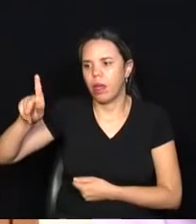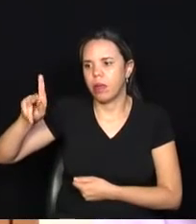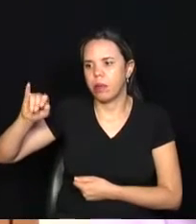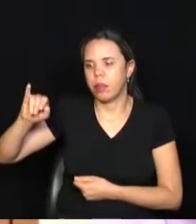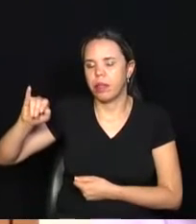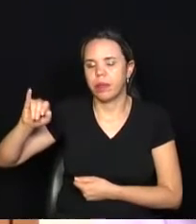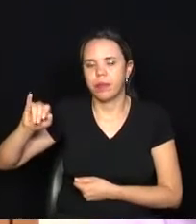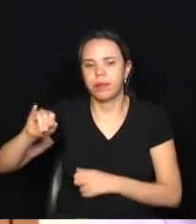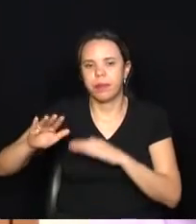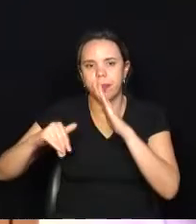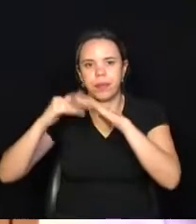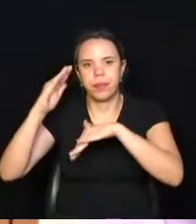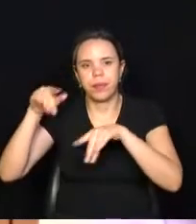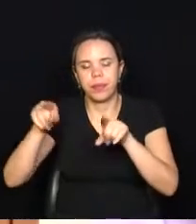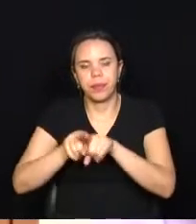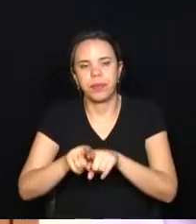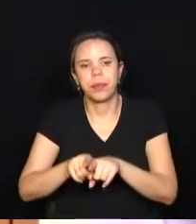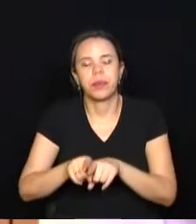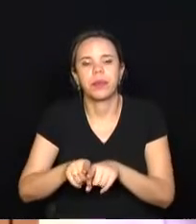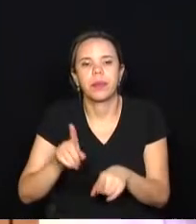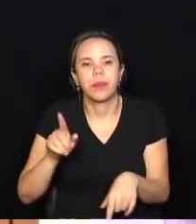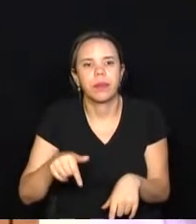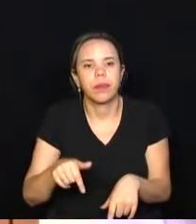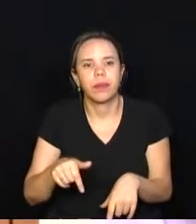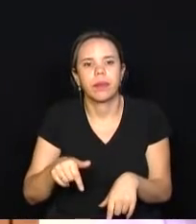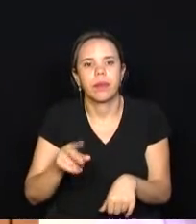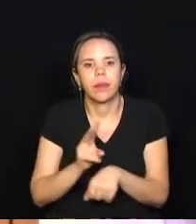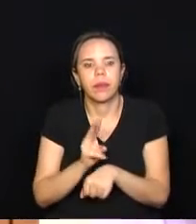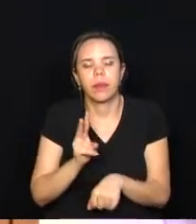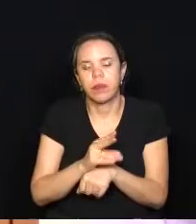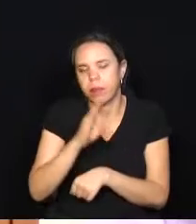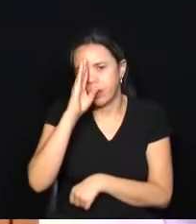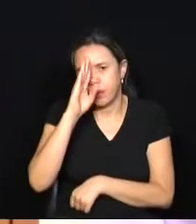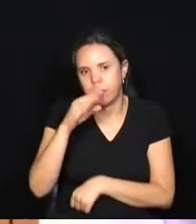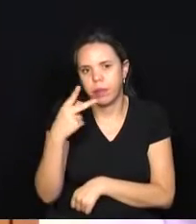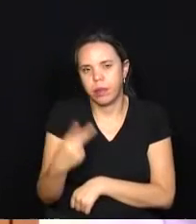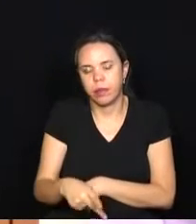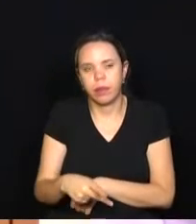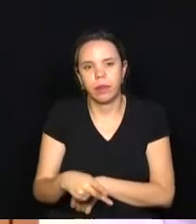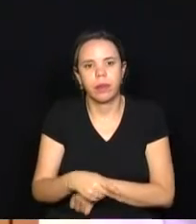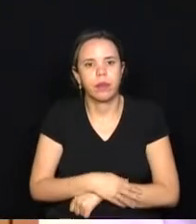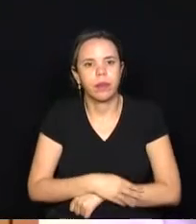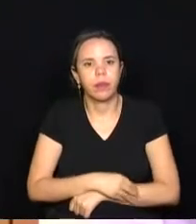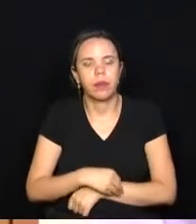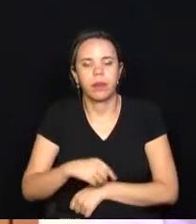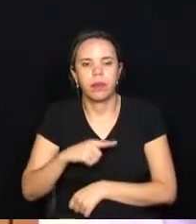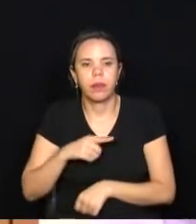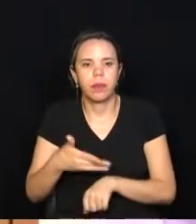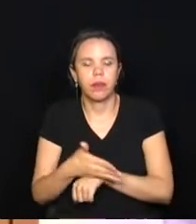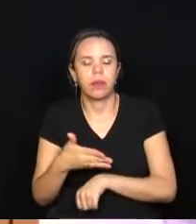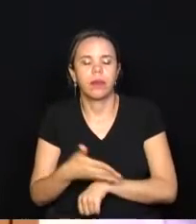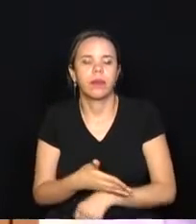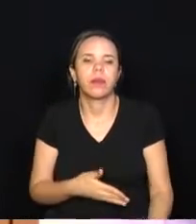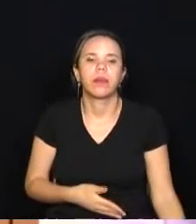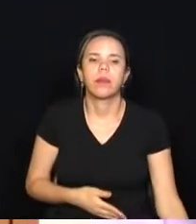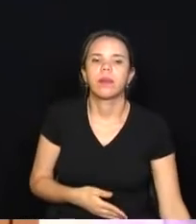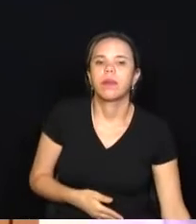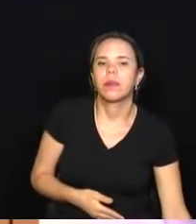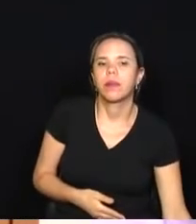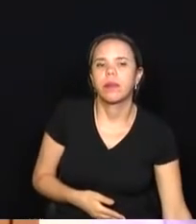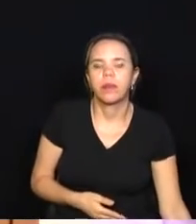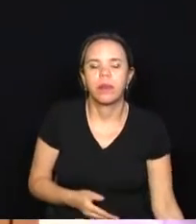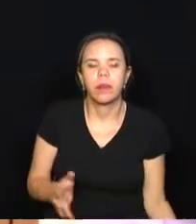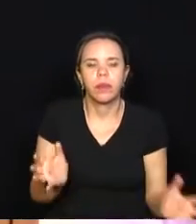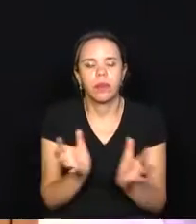que o desenvolvimento também, o cuidador é fundamental para isso. Tanto é que ele tem que participar, né, dessa